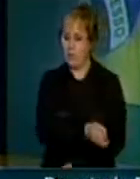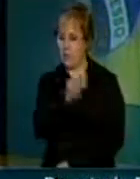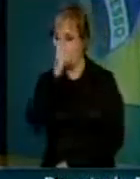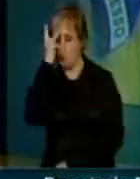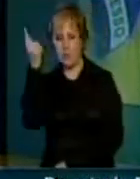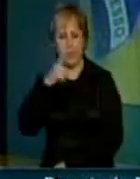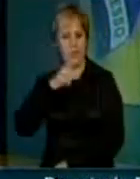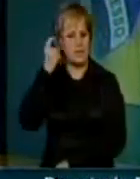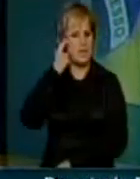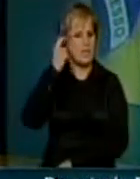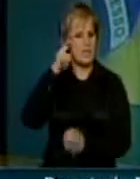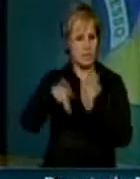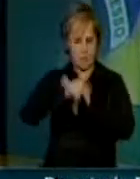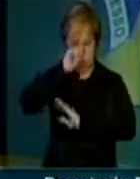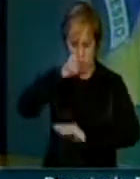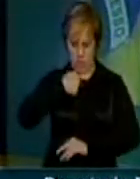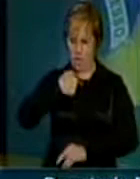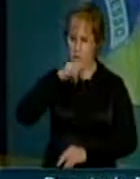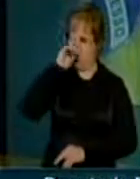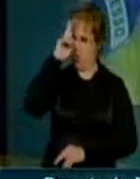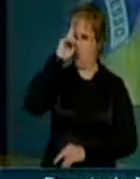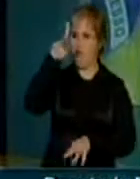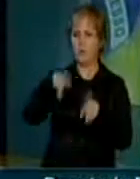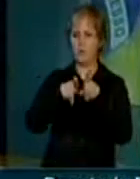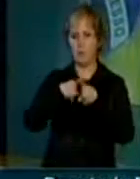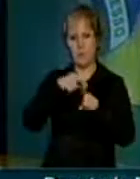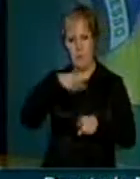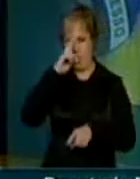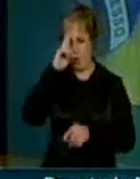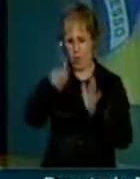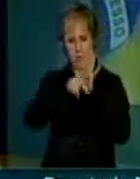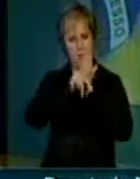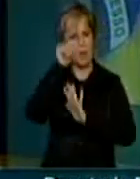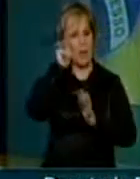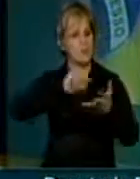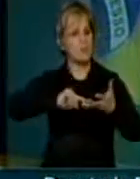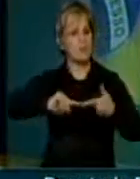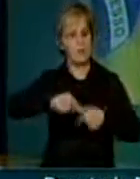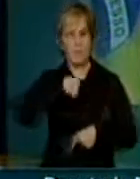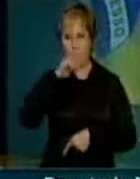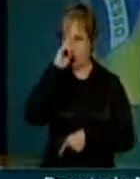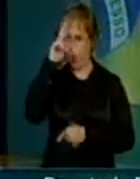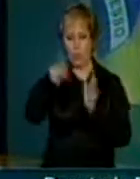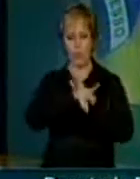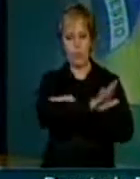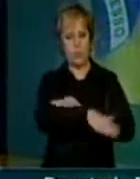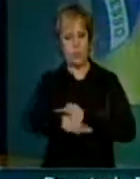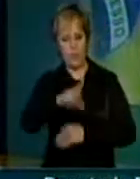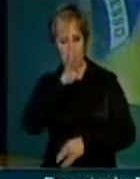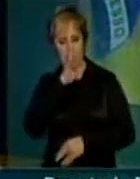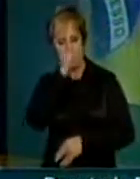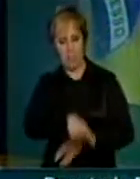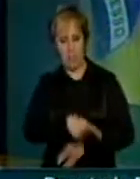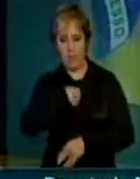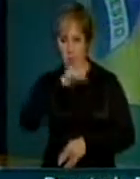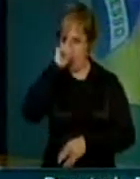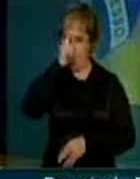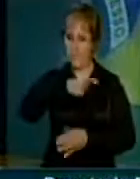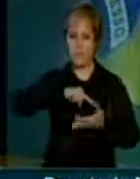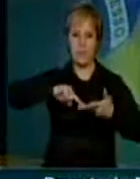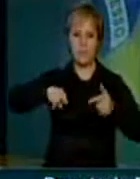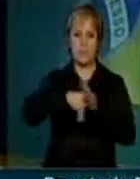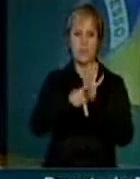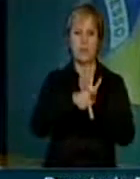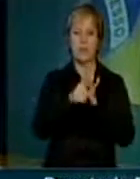da terra, também se sentiam donos das mulheres, também se sentiam donos das crianças, também se sentiam donos